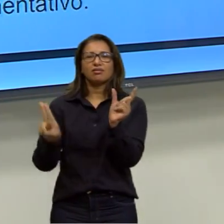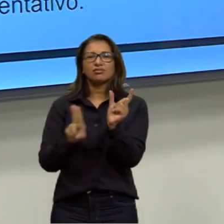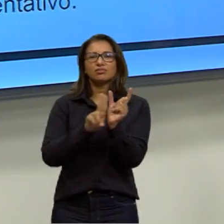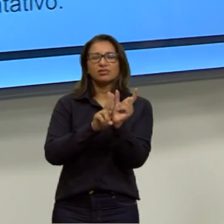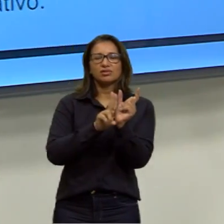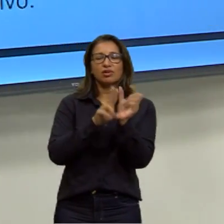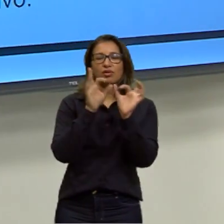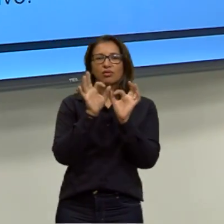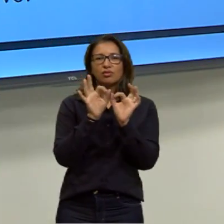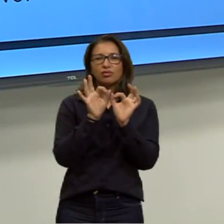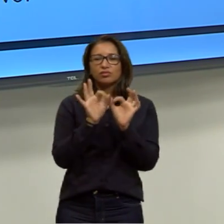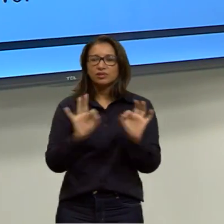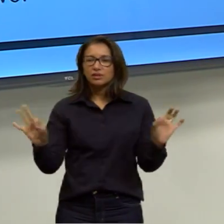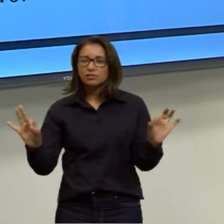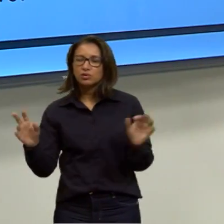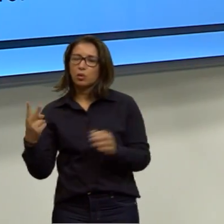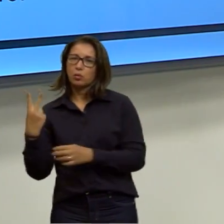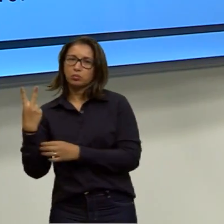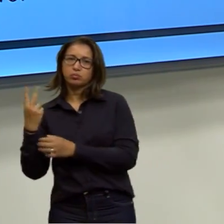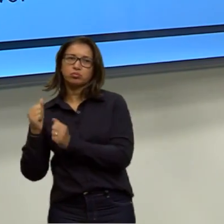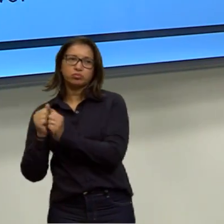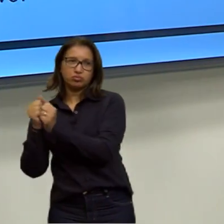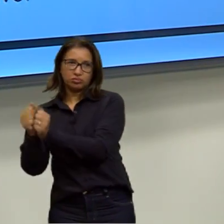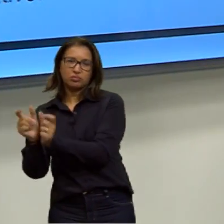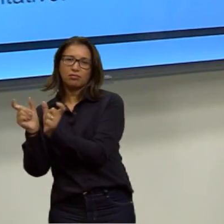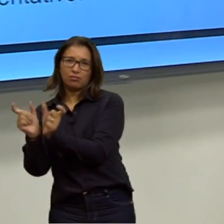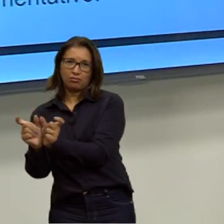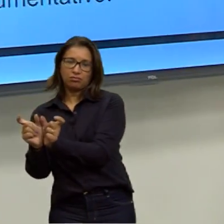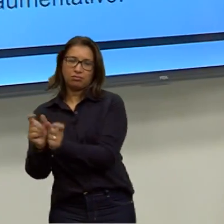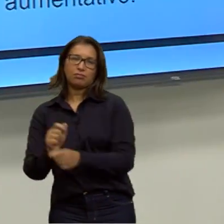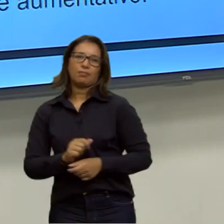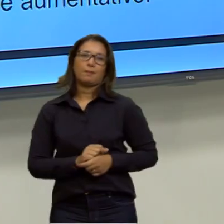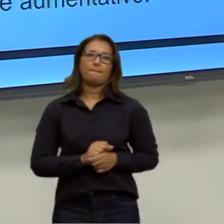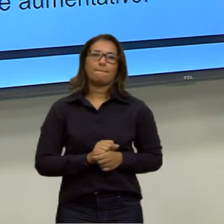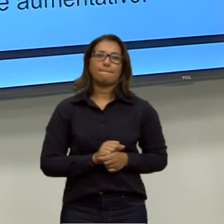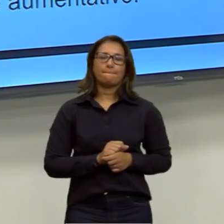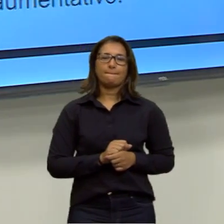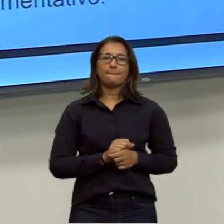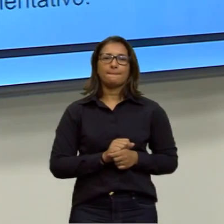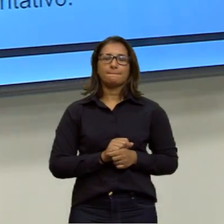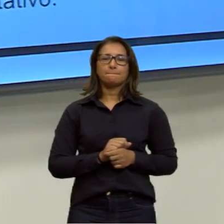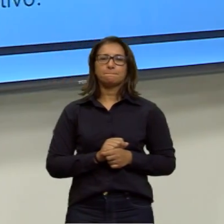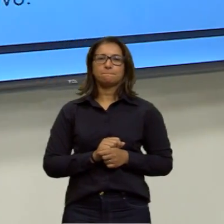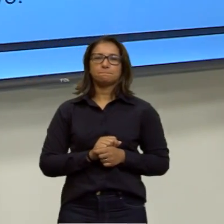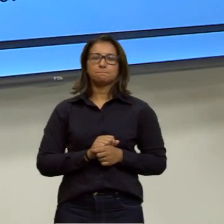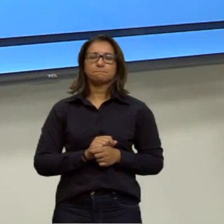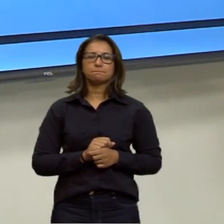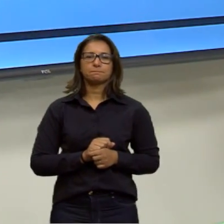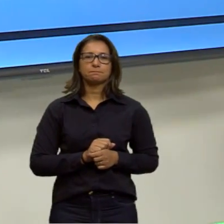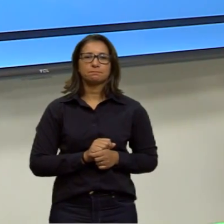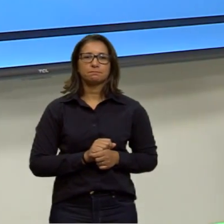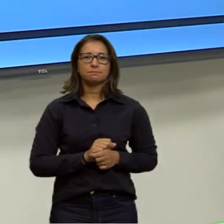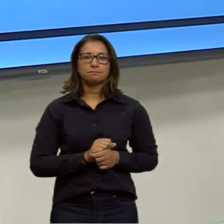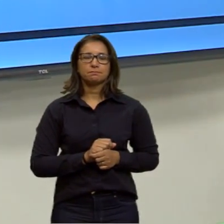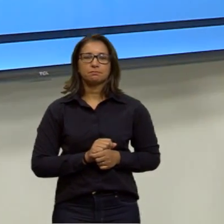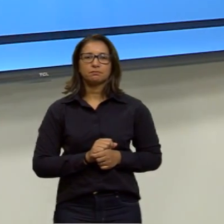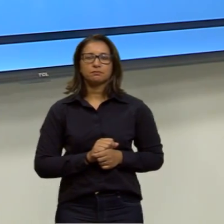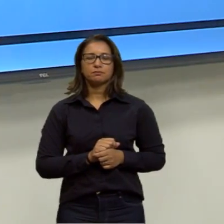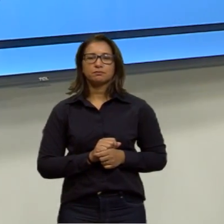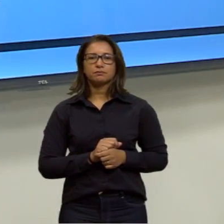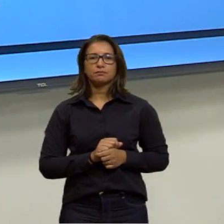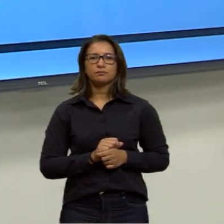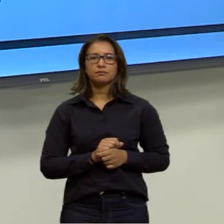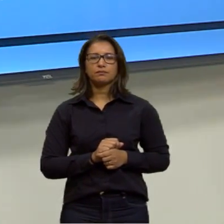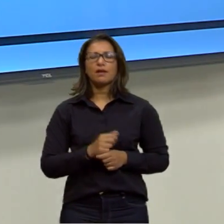no plural mais adiante eu trouxe o slide mais específico sobre isso tá então por enquanto a gente não vai conversar sobre esse assunto